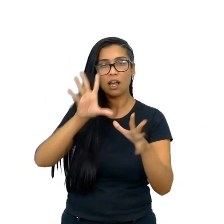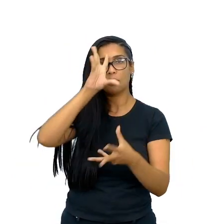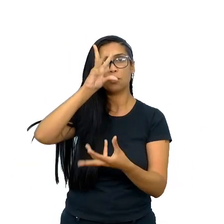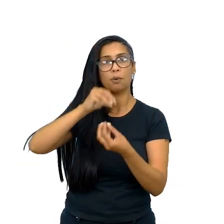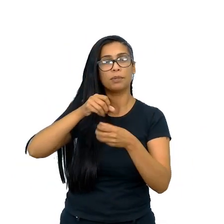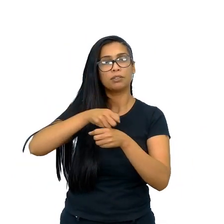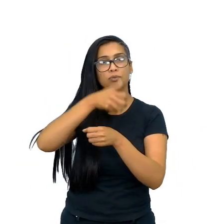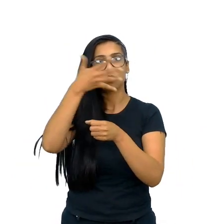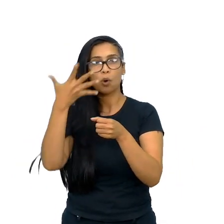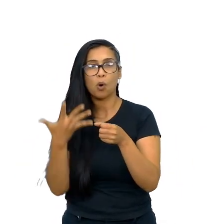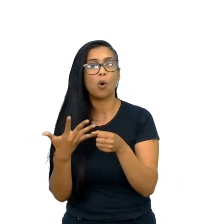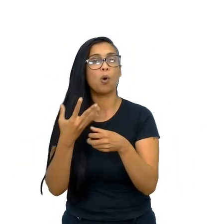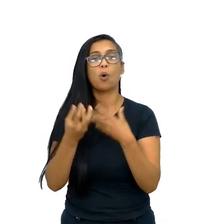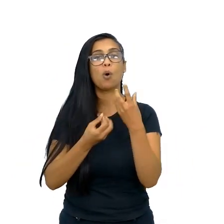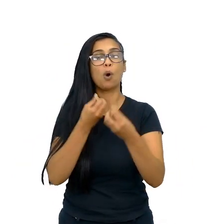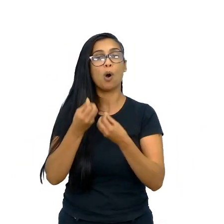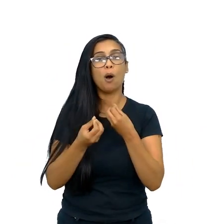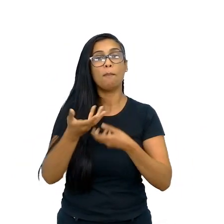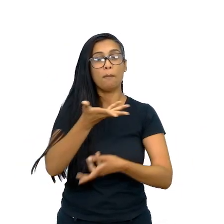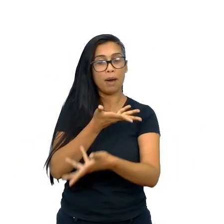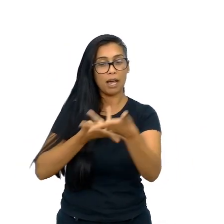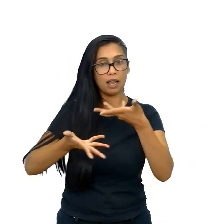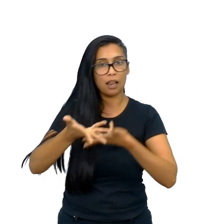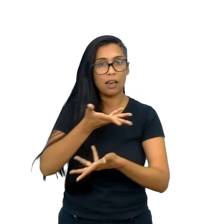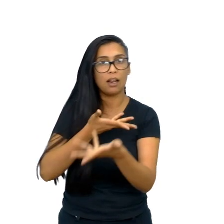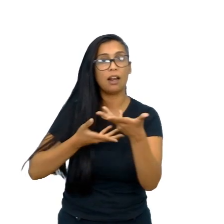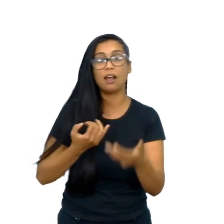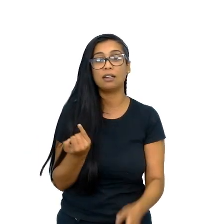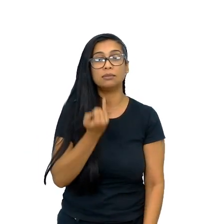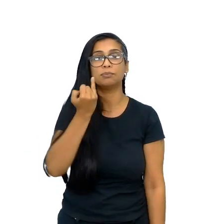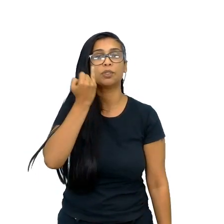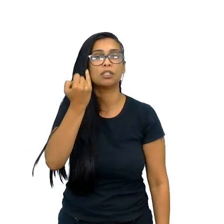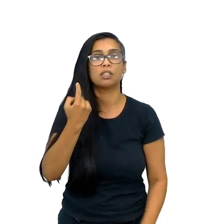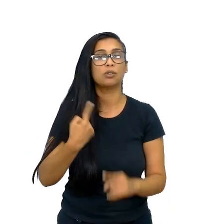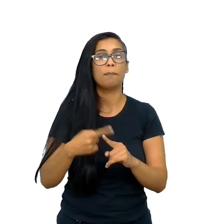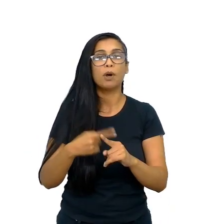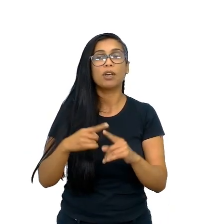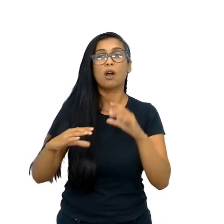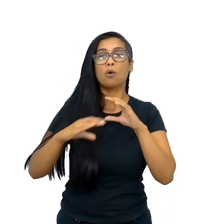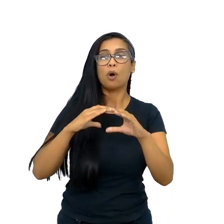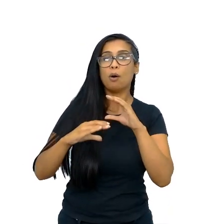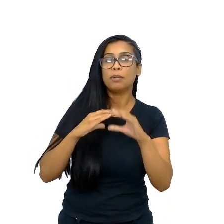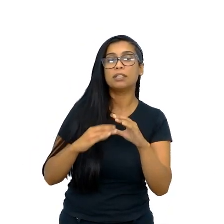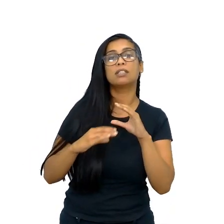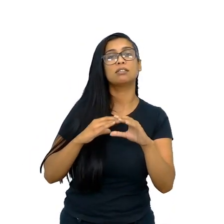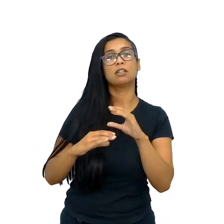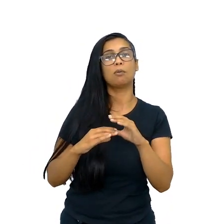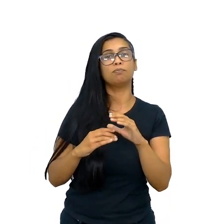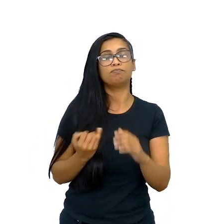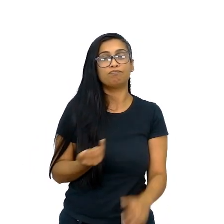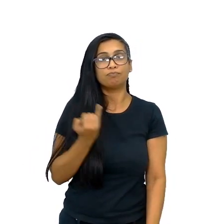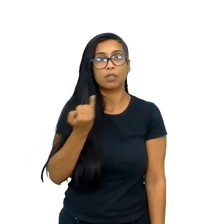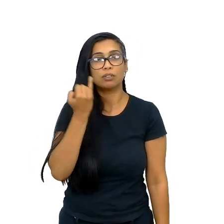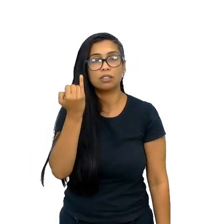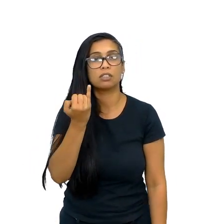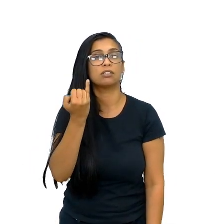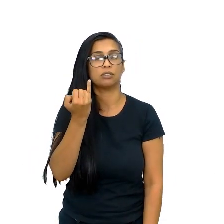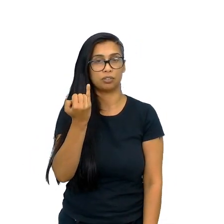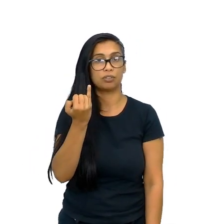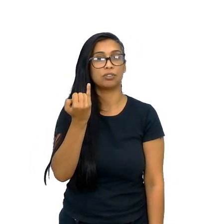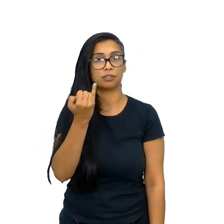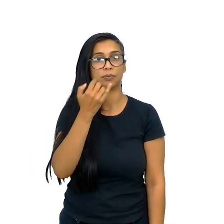da importância da interação verbal, escrita e oral entre os indivíduos, bem como da multiplicidade